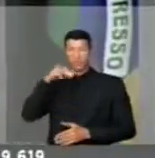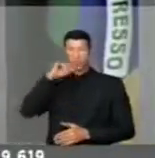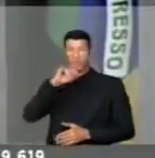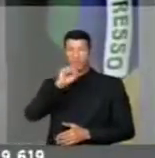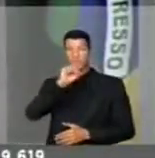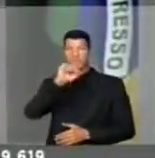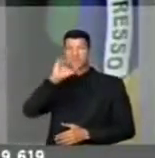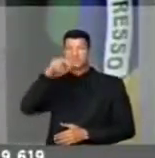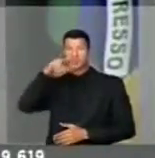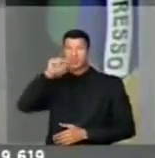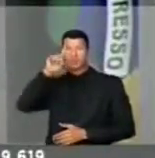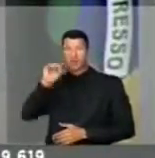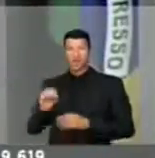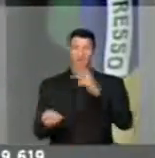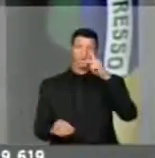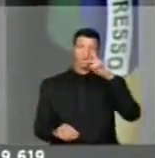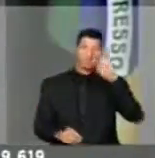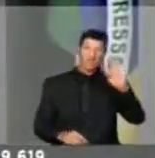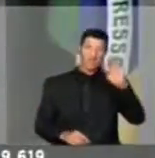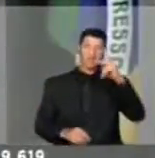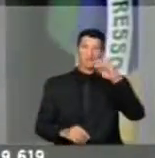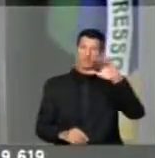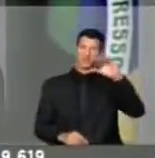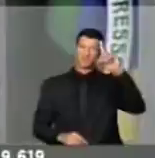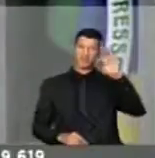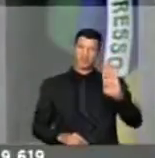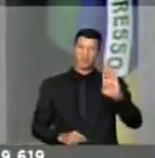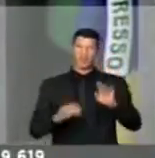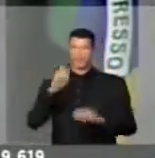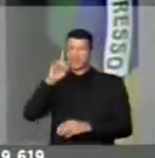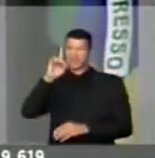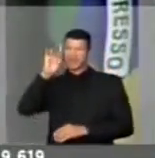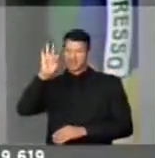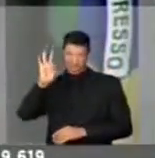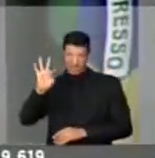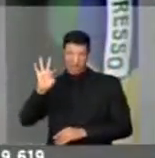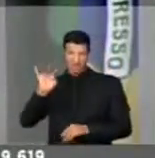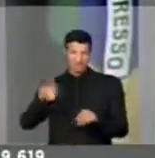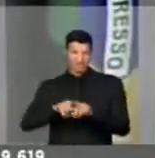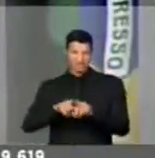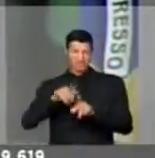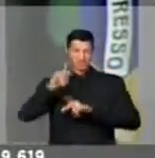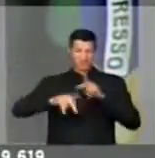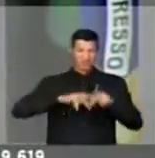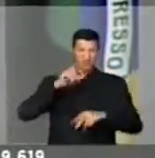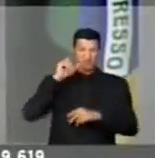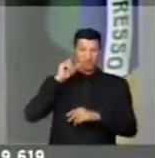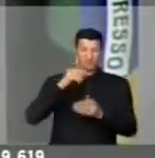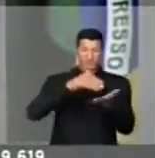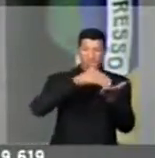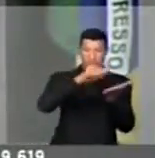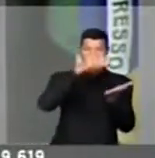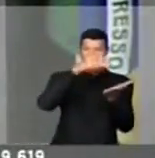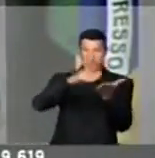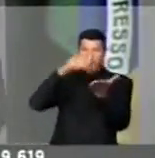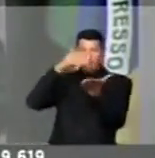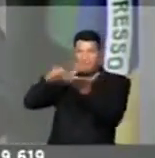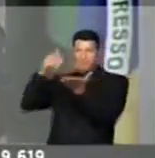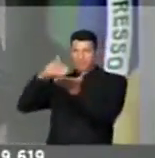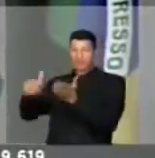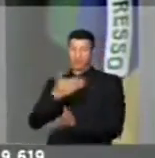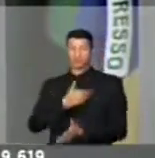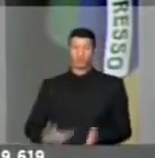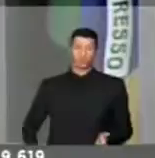comissionados do PT, do PCdoB, do PDT. Esse povo tem que ser varrido